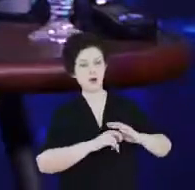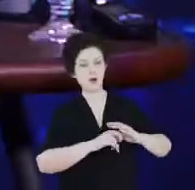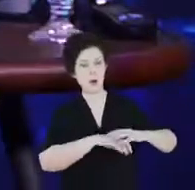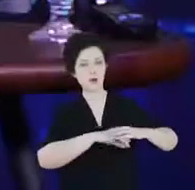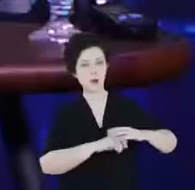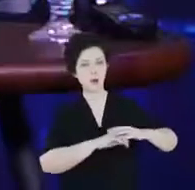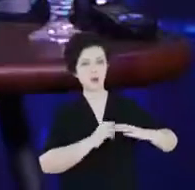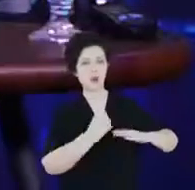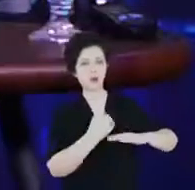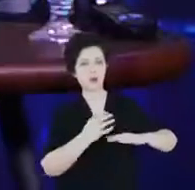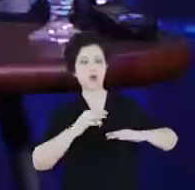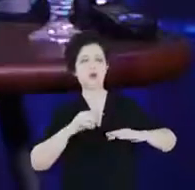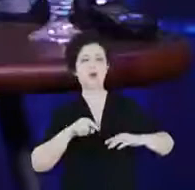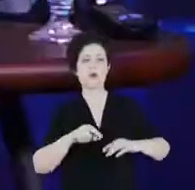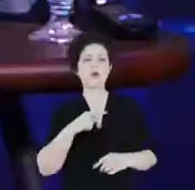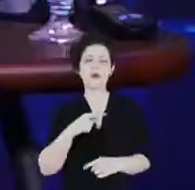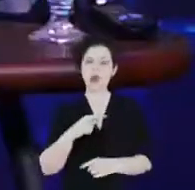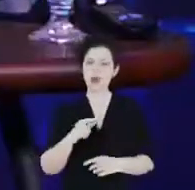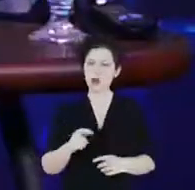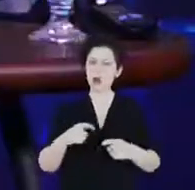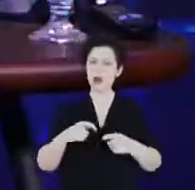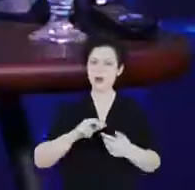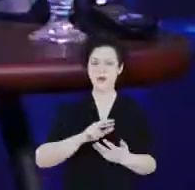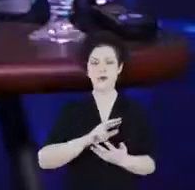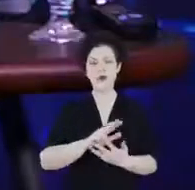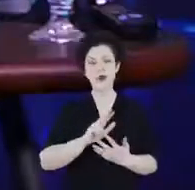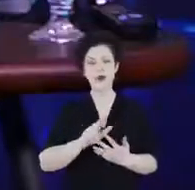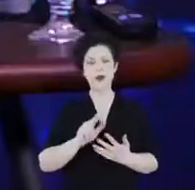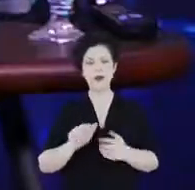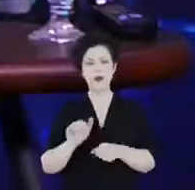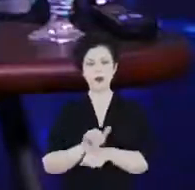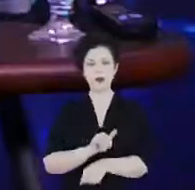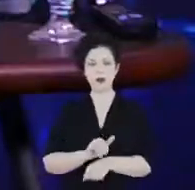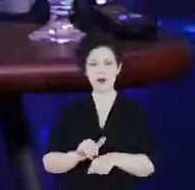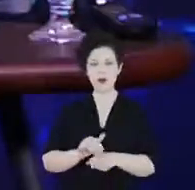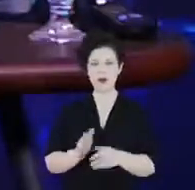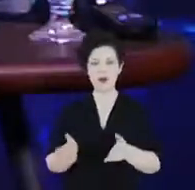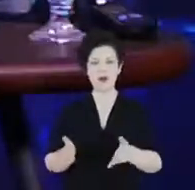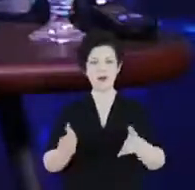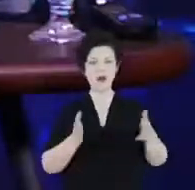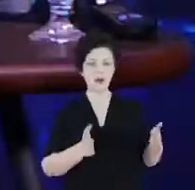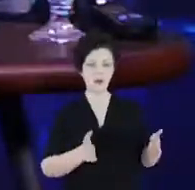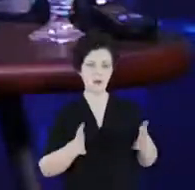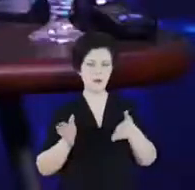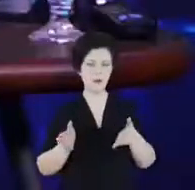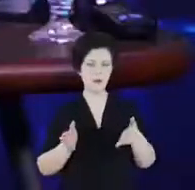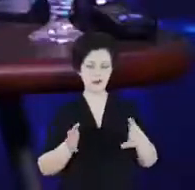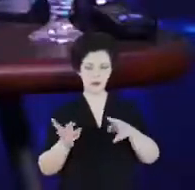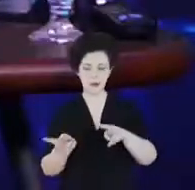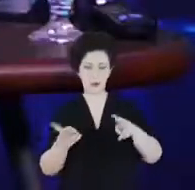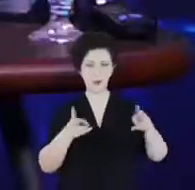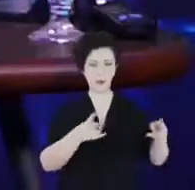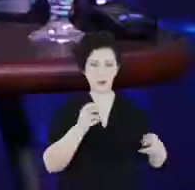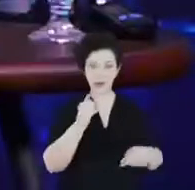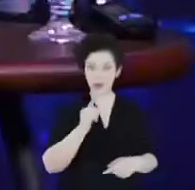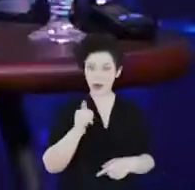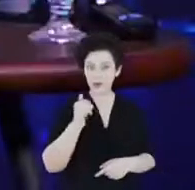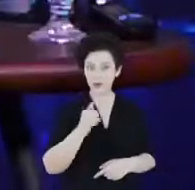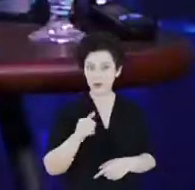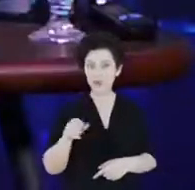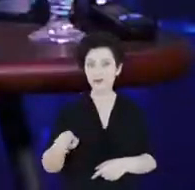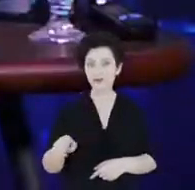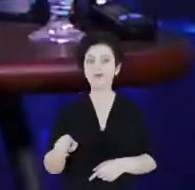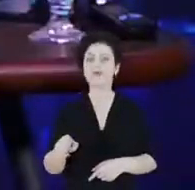temos em mãos muitos instrumentos e partimos nesse processo de transição energética com uma